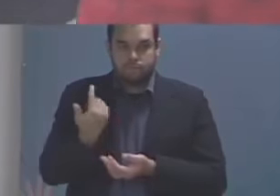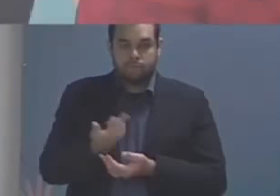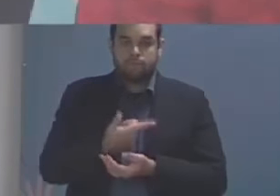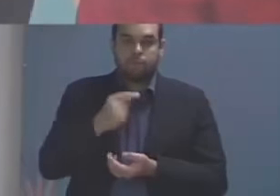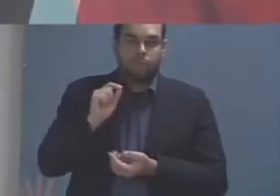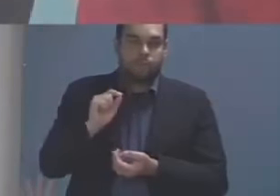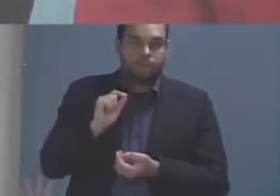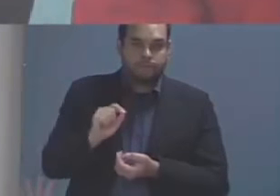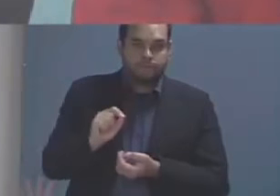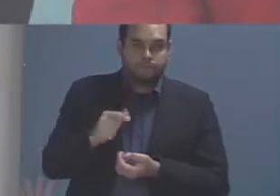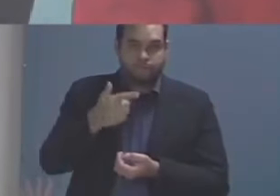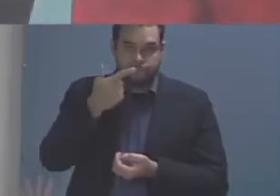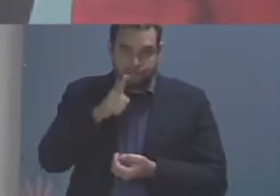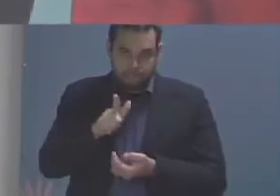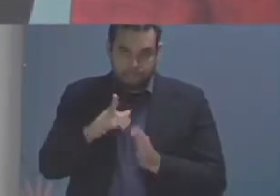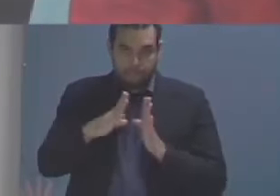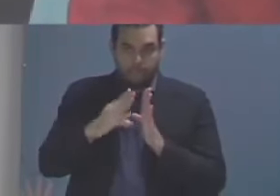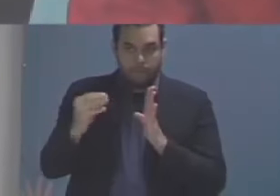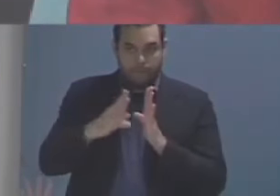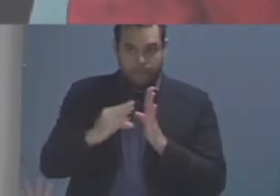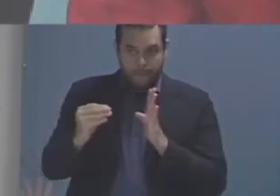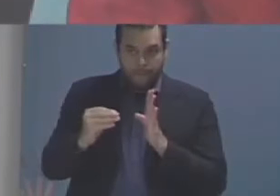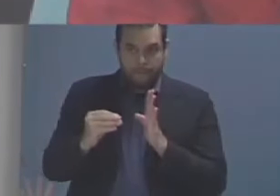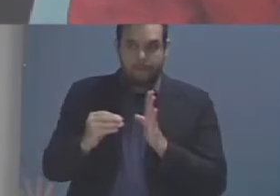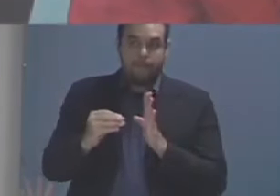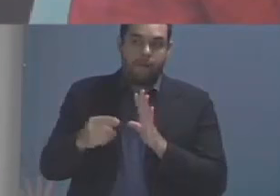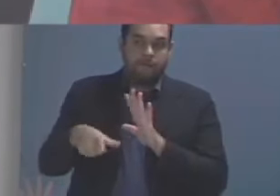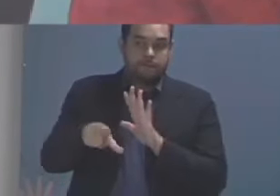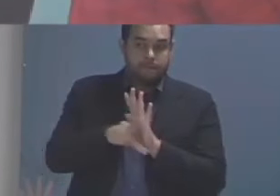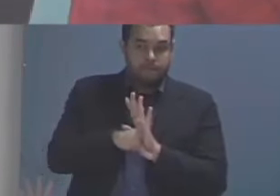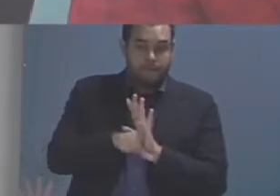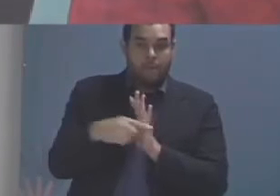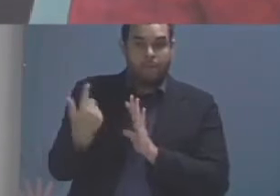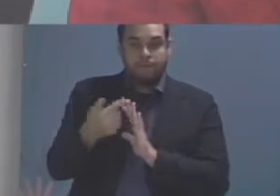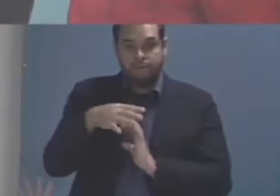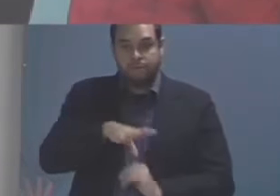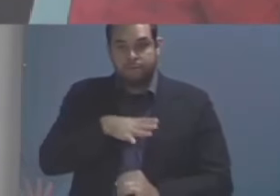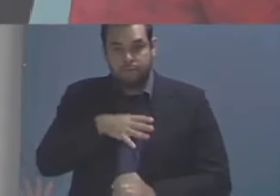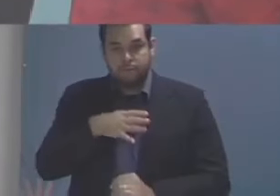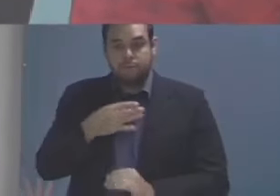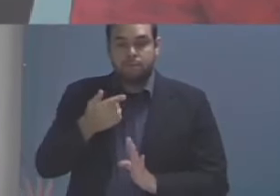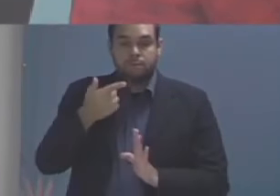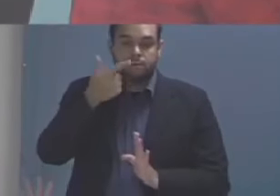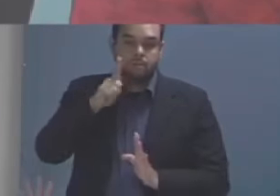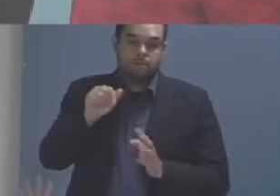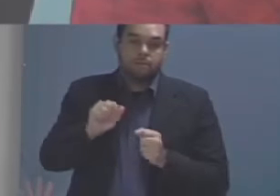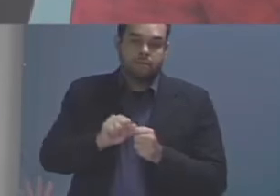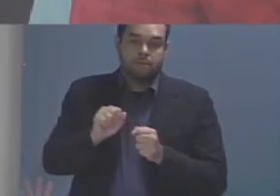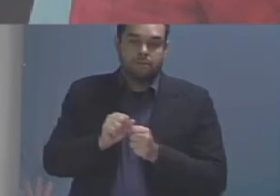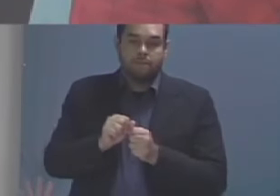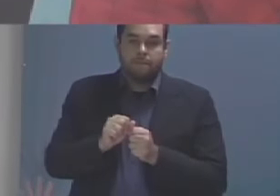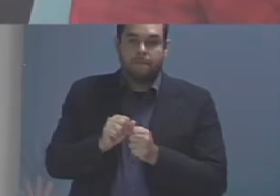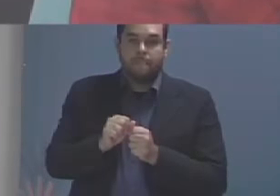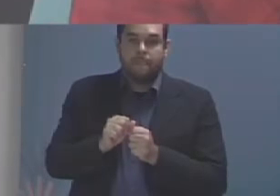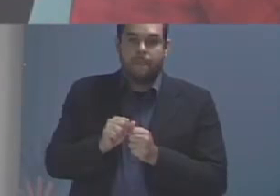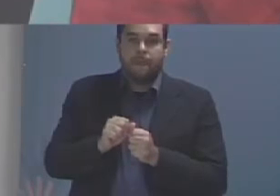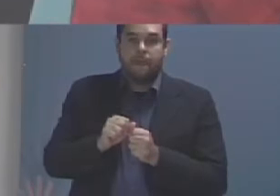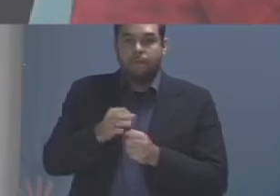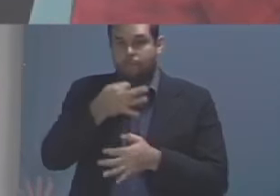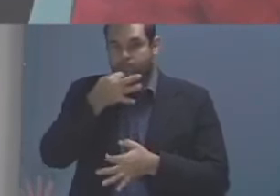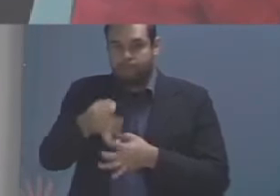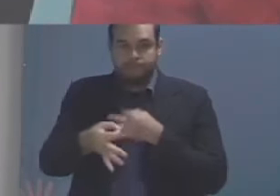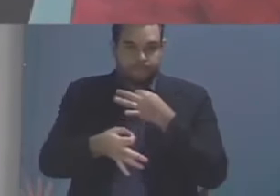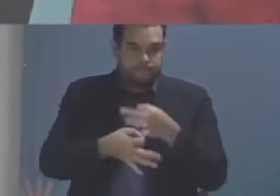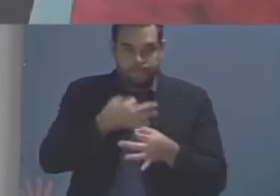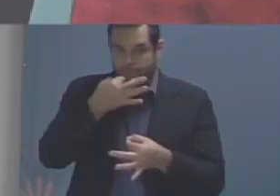fizemos isso? Superamos o modelo, aliás, não está superado na lei, é um esforço que precisamos fazer, superamos o modelo de que era uma